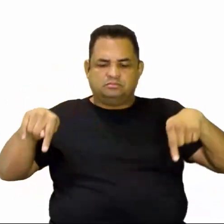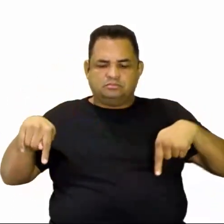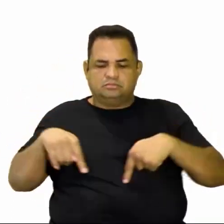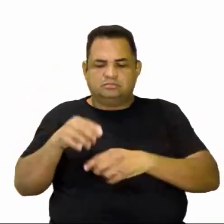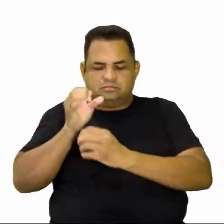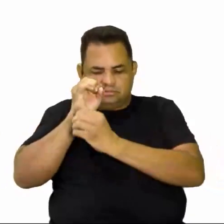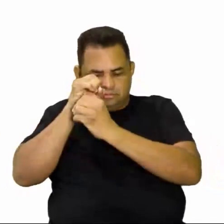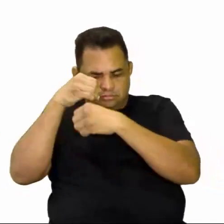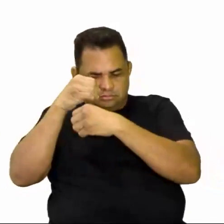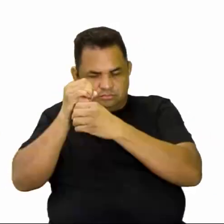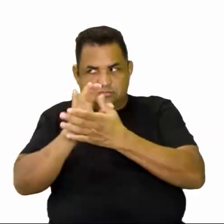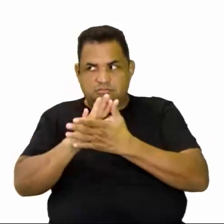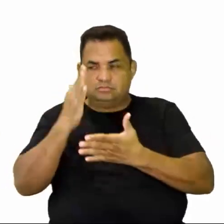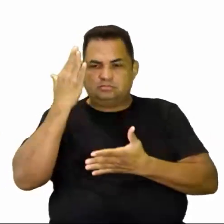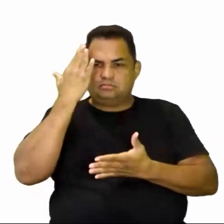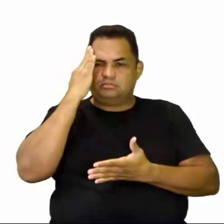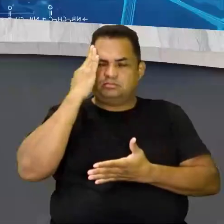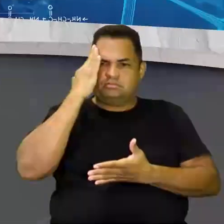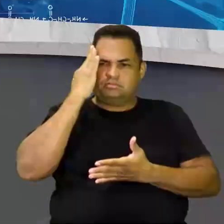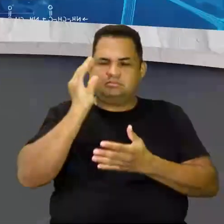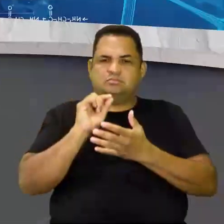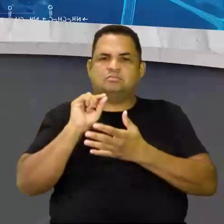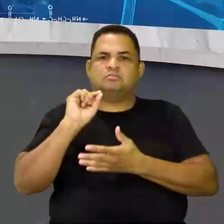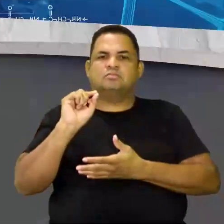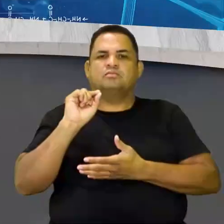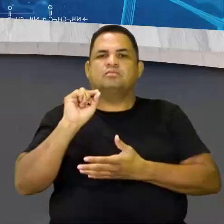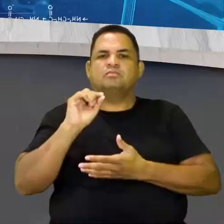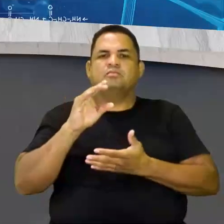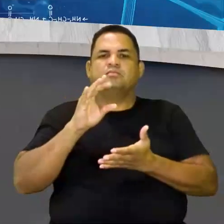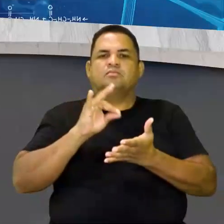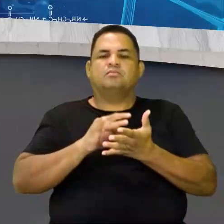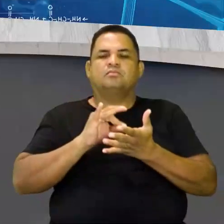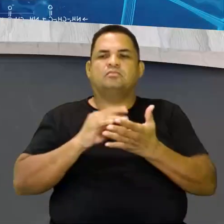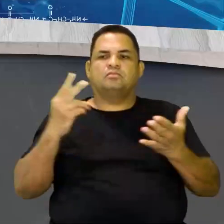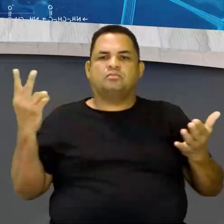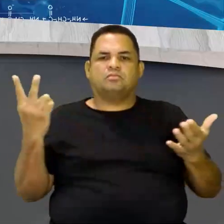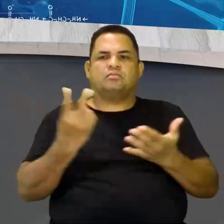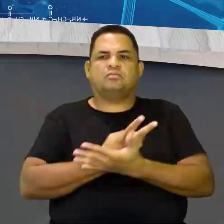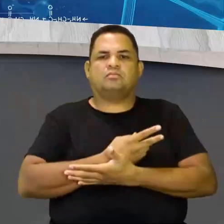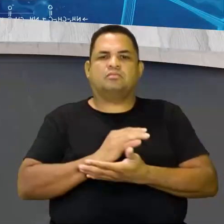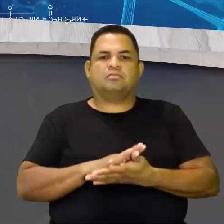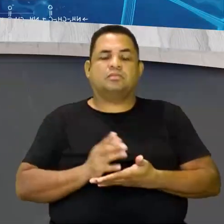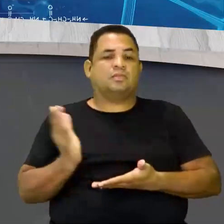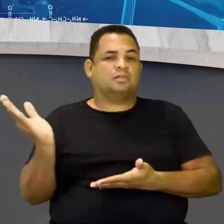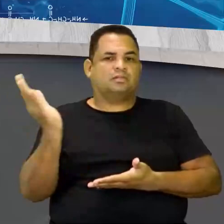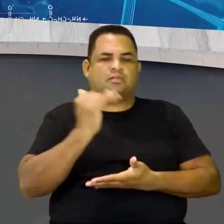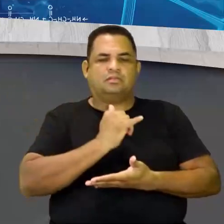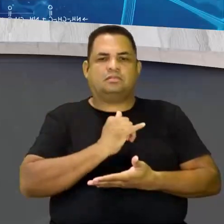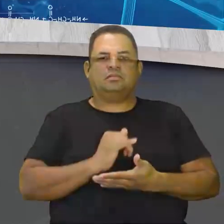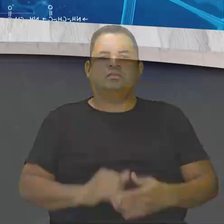você compreender o que realmente acontece. Vamos lá então, meu caro aluno?